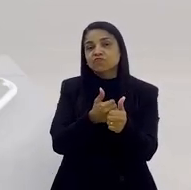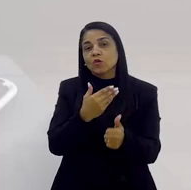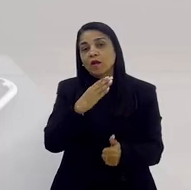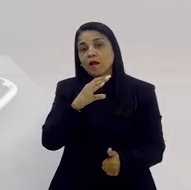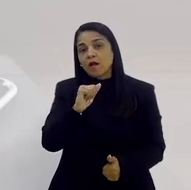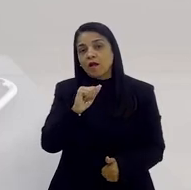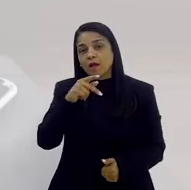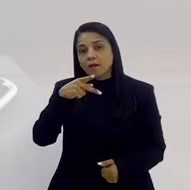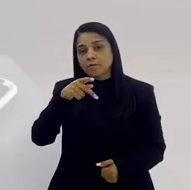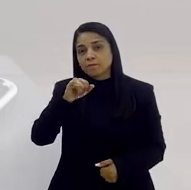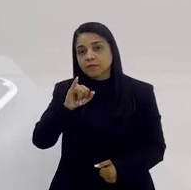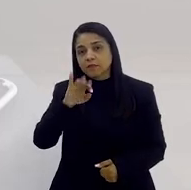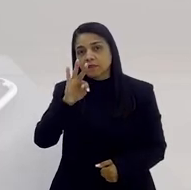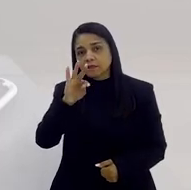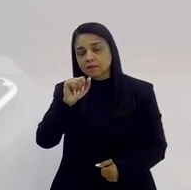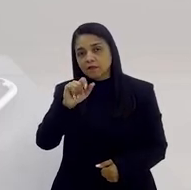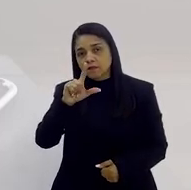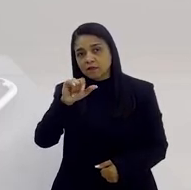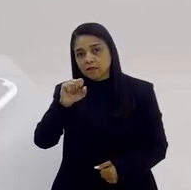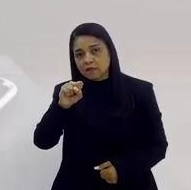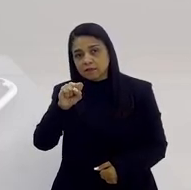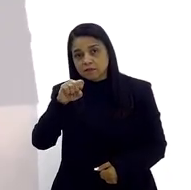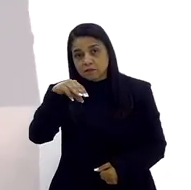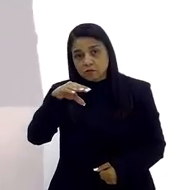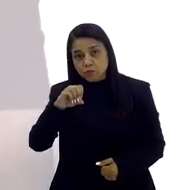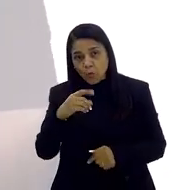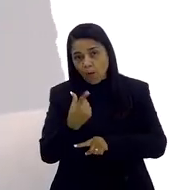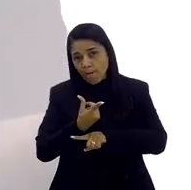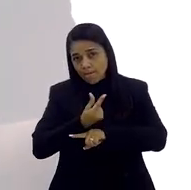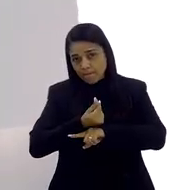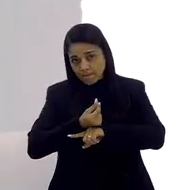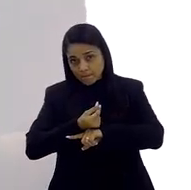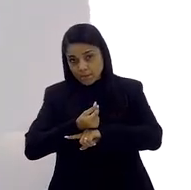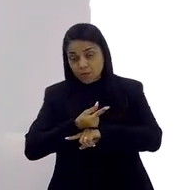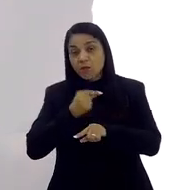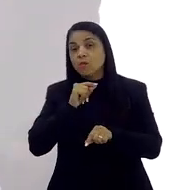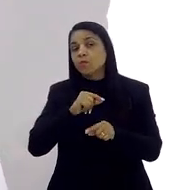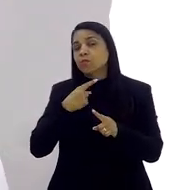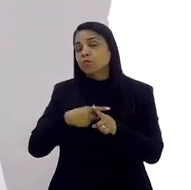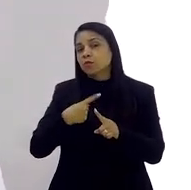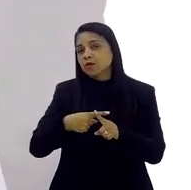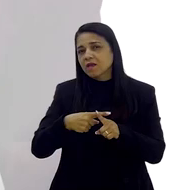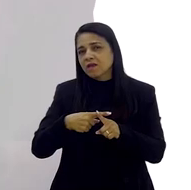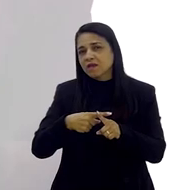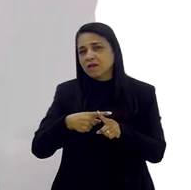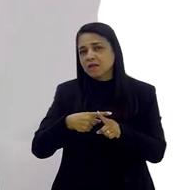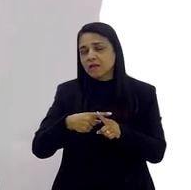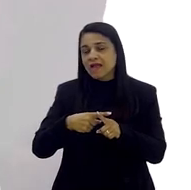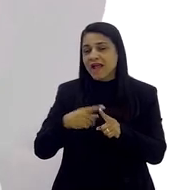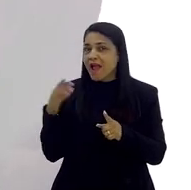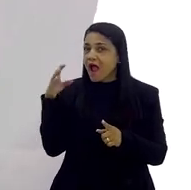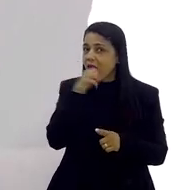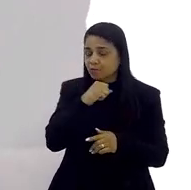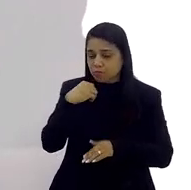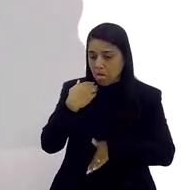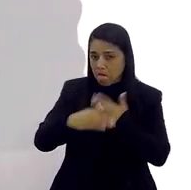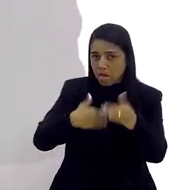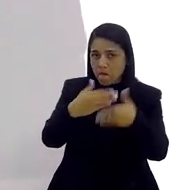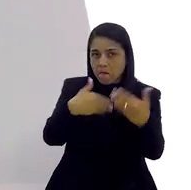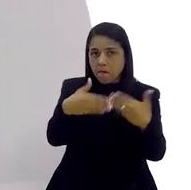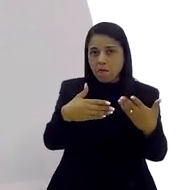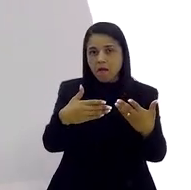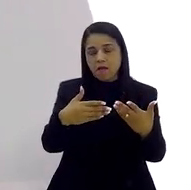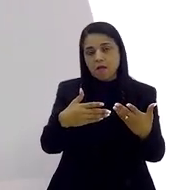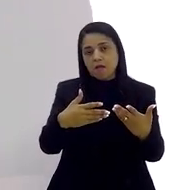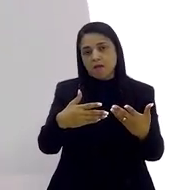capitalismo e você nunca vai porque ele se processa de uma forma muito mais rápida do